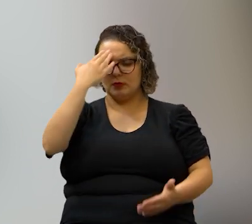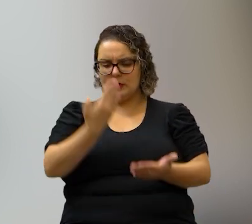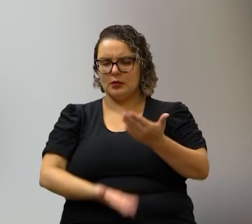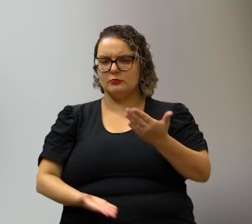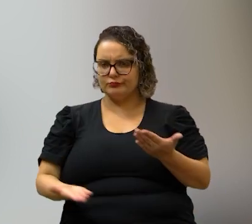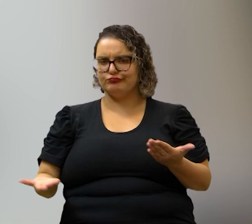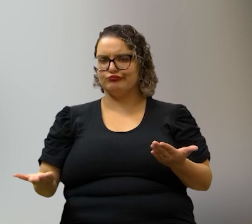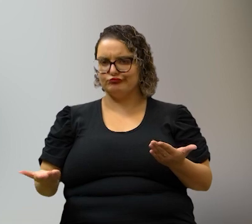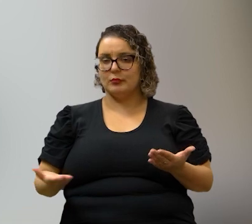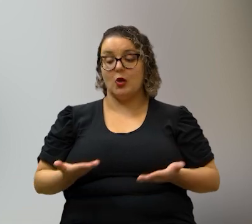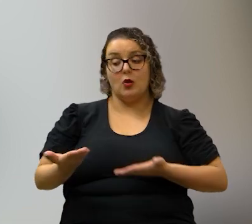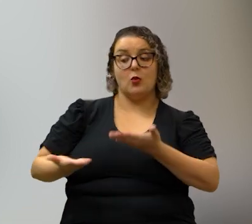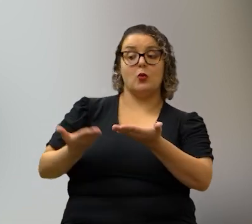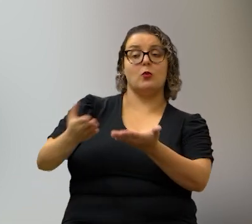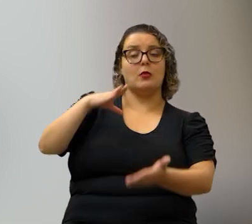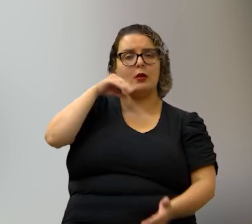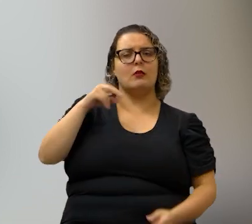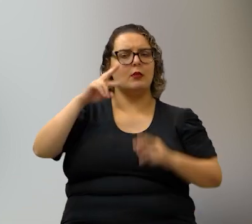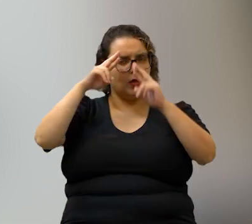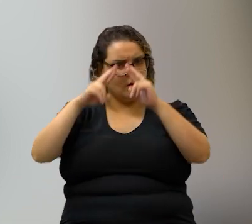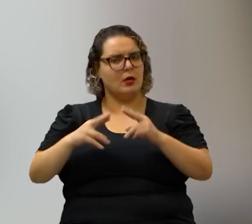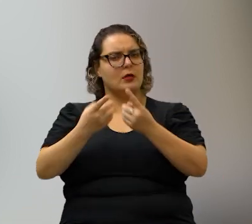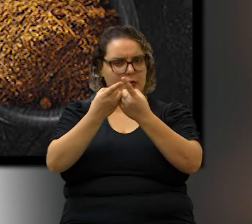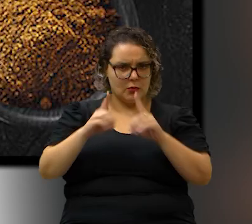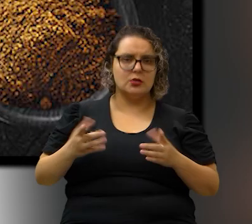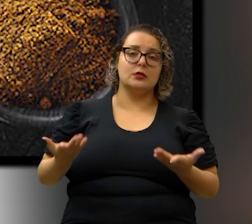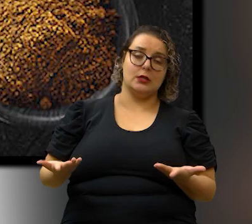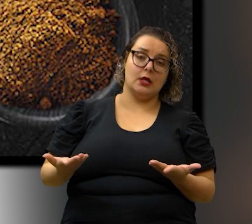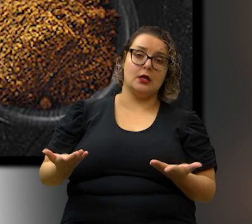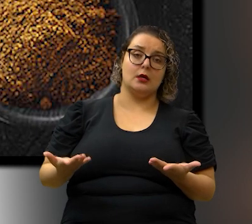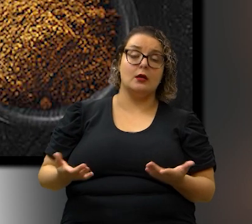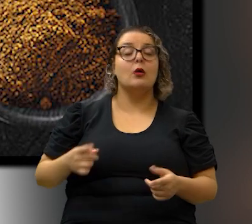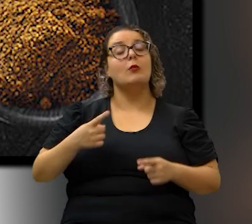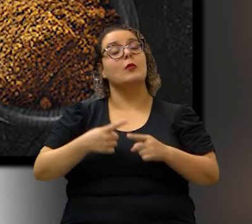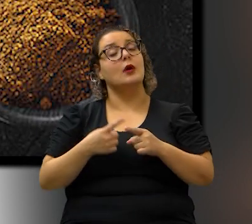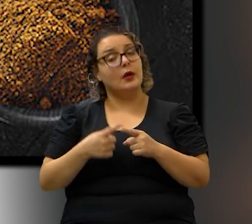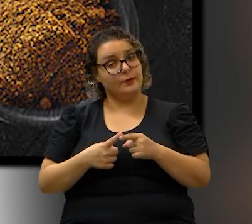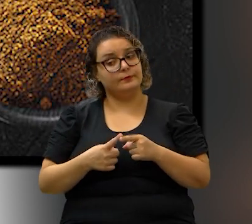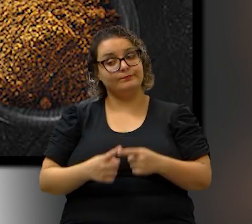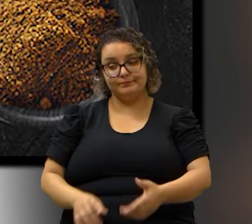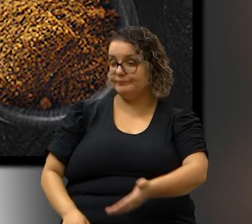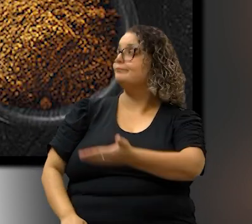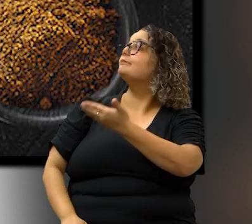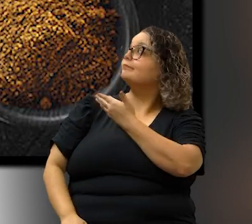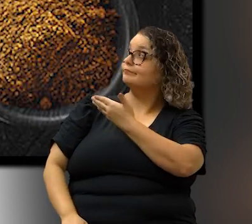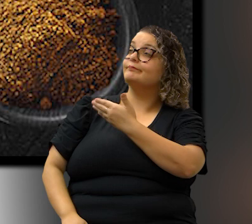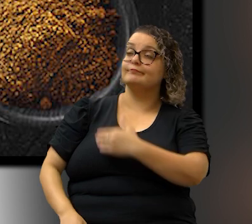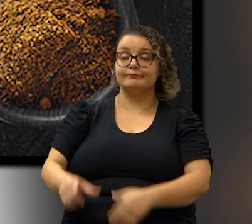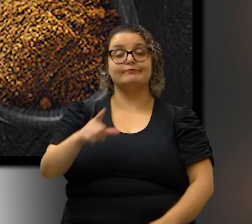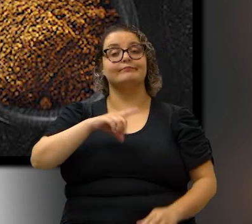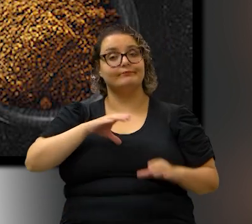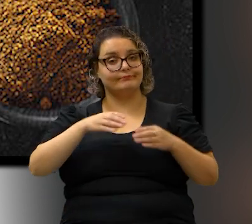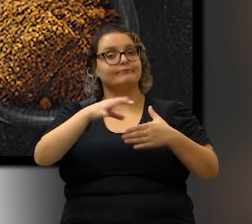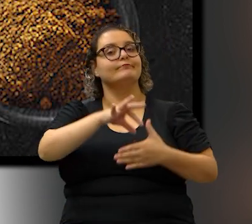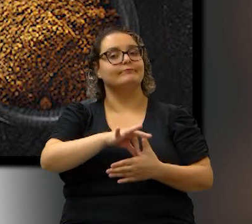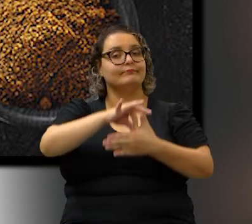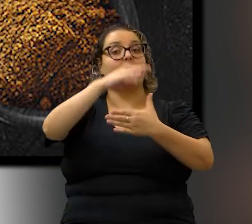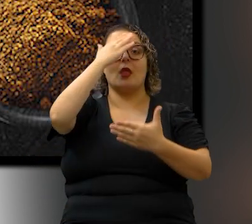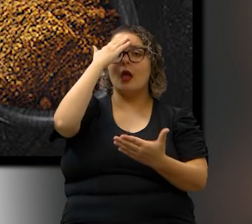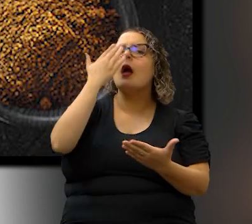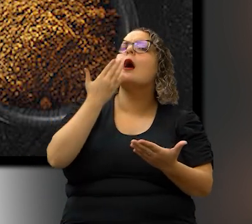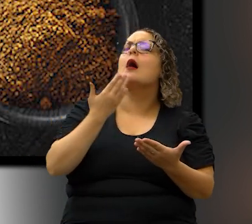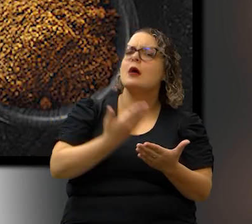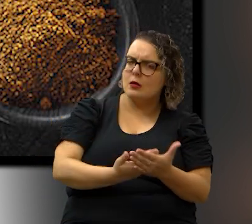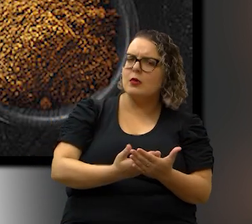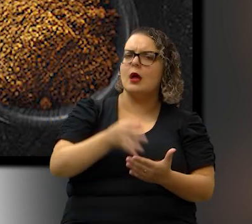crença central de que se deve tratar os funcionários com respeito e dignidade. Tanto porque a Starbucks tem uma equipe de